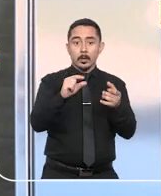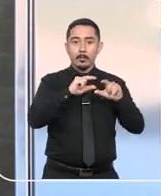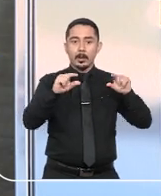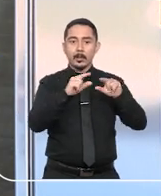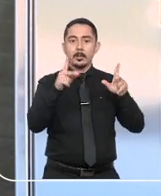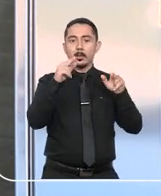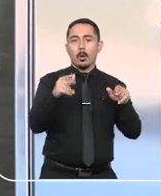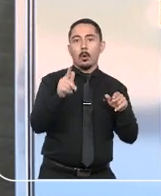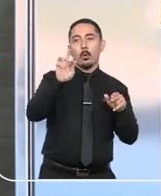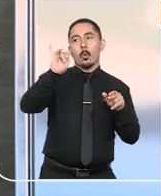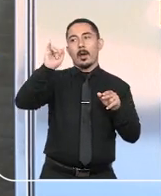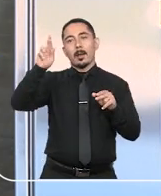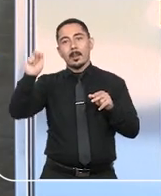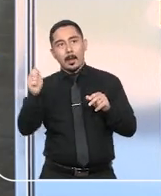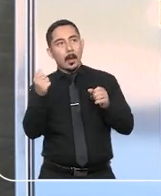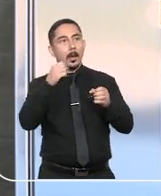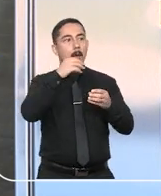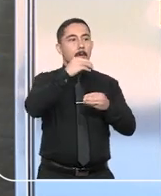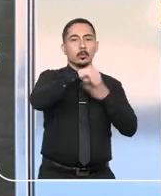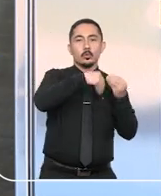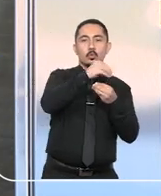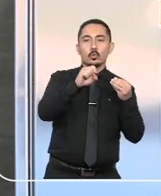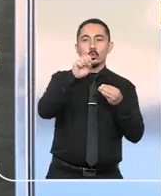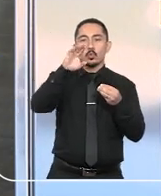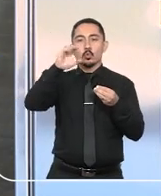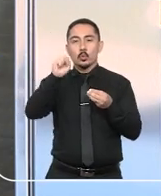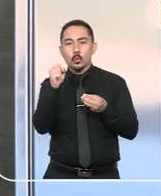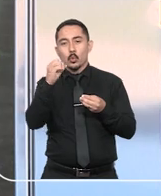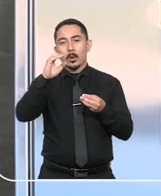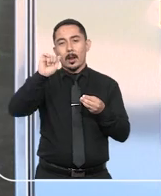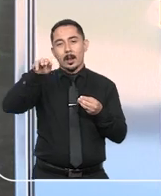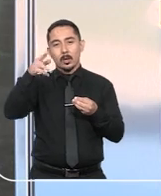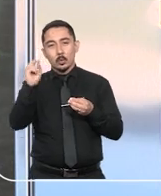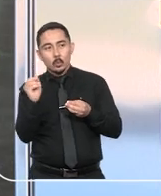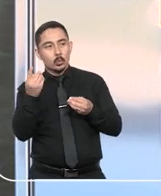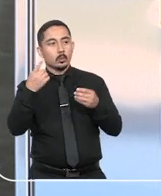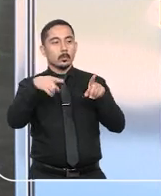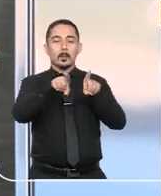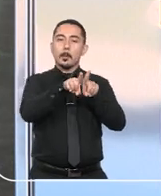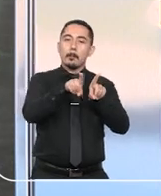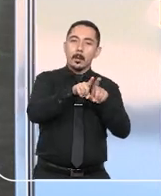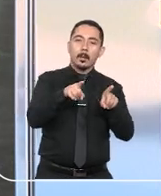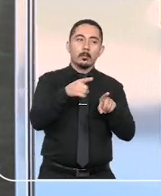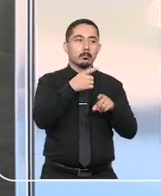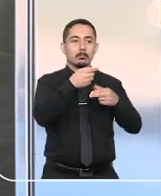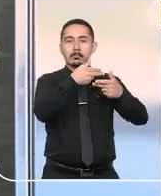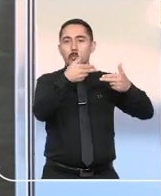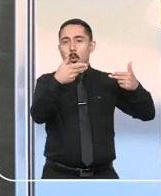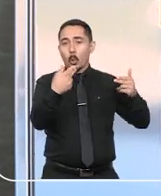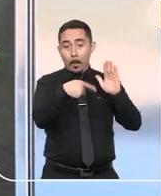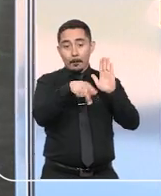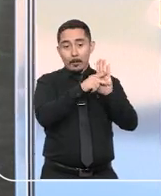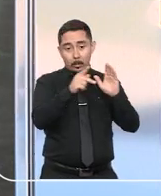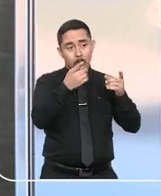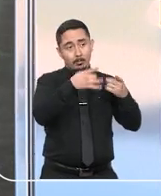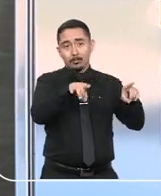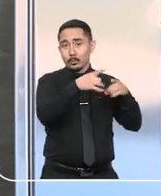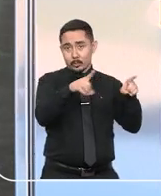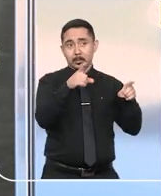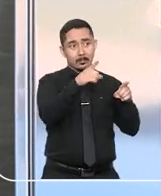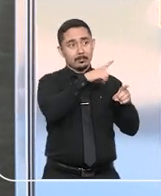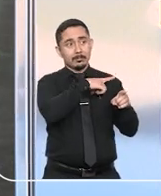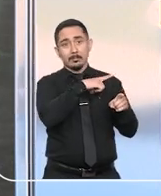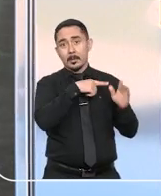autorização, frases como Guaraná e suco de caju e goiabada e sobremesa, numa referência à música do Leme